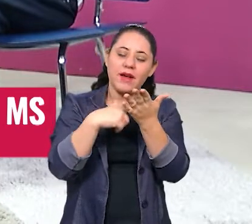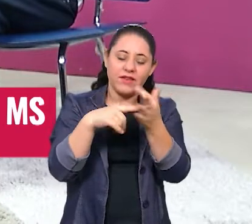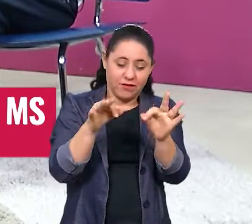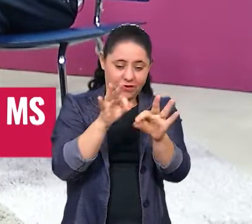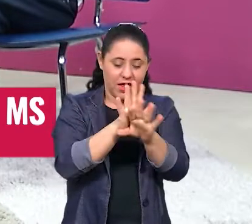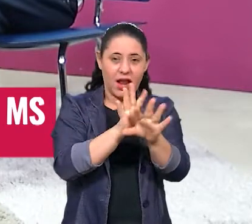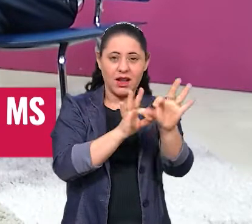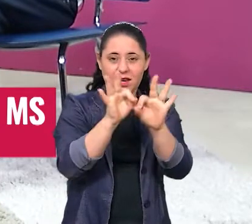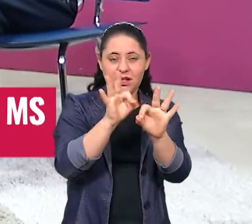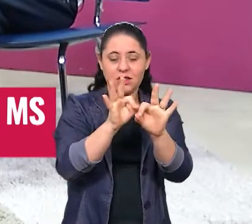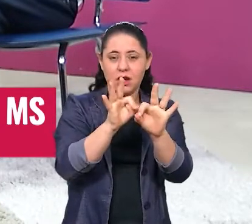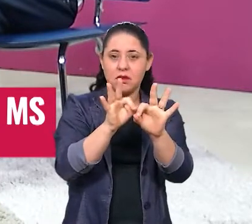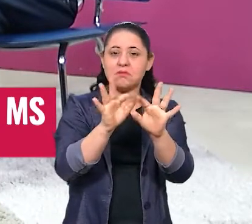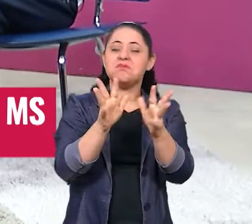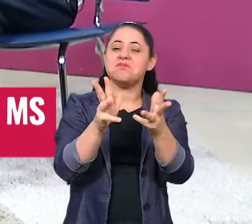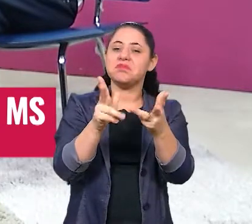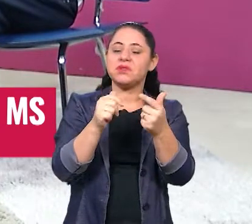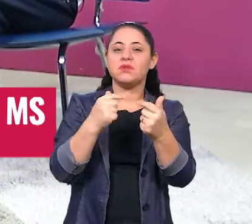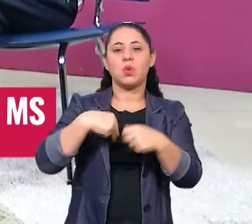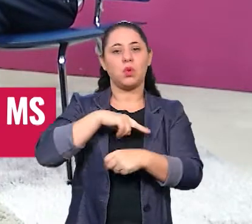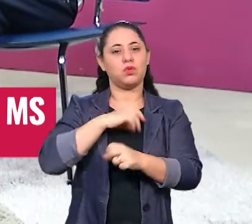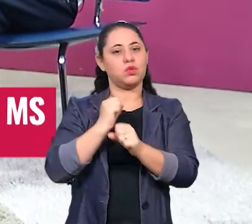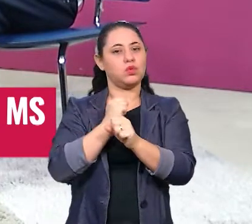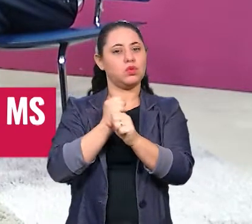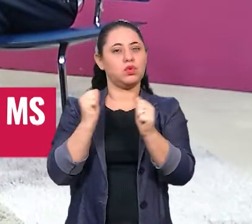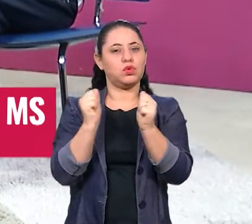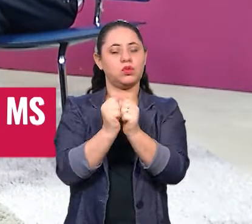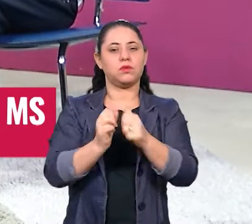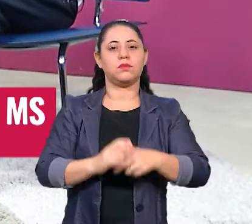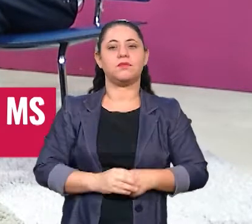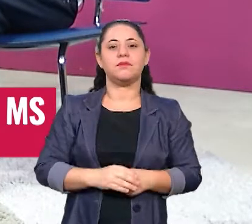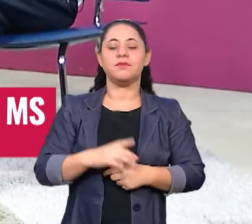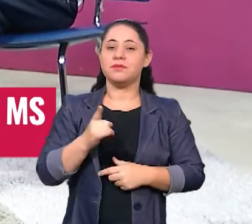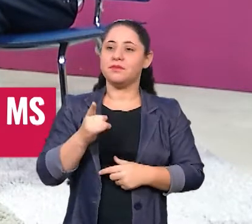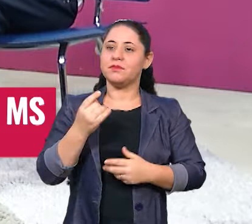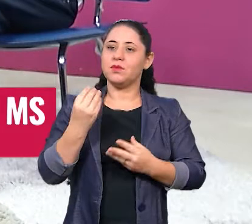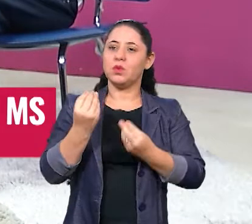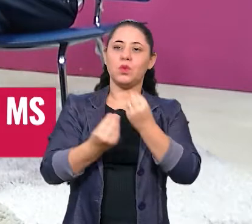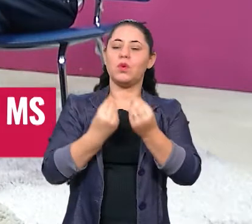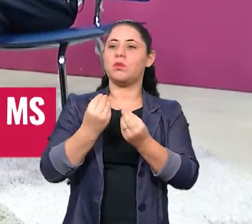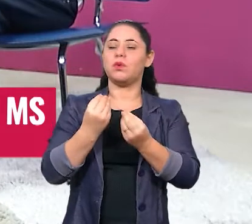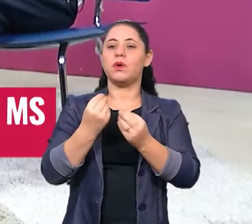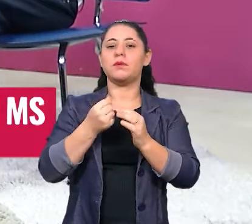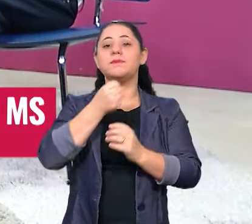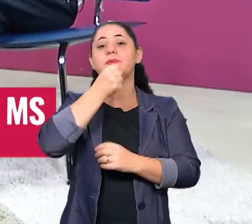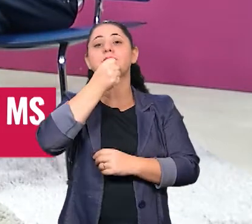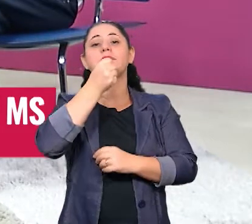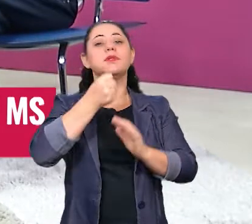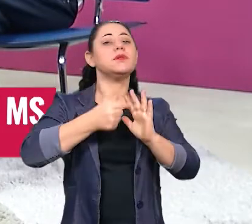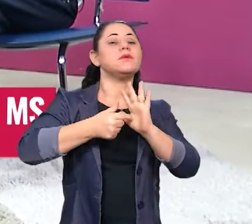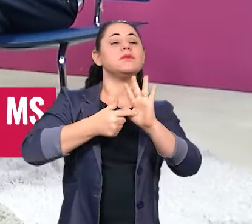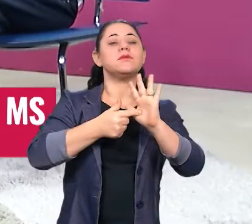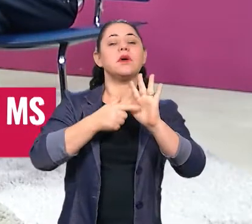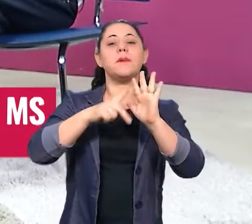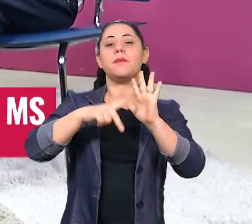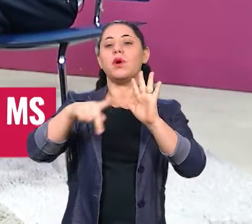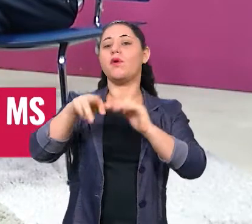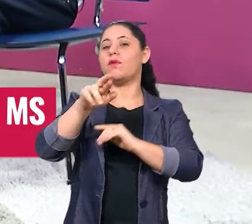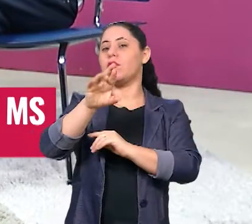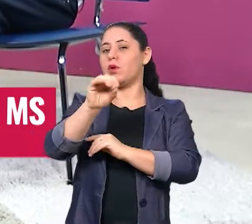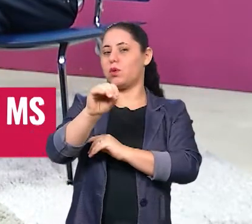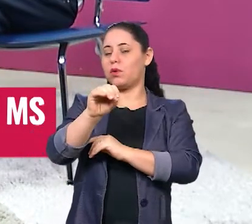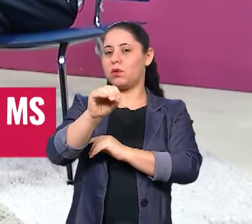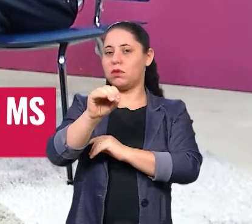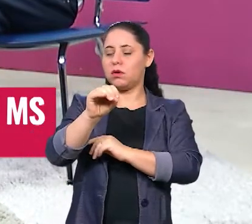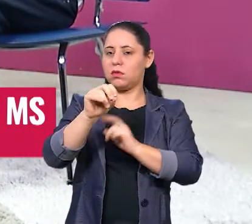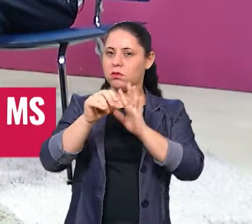de uma história muito, muito incrível que a gente construiu junto. E a senhora, como apresentadora, Prof. Rô, tem mostrado o respeito,